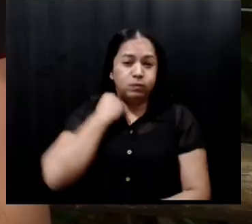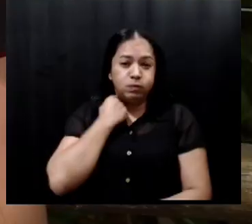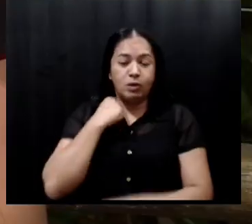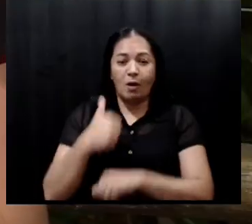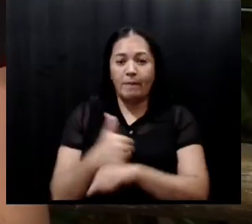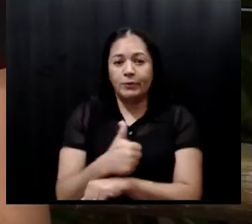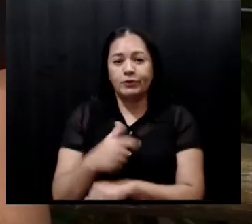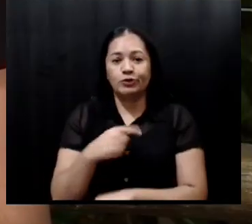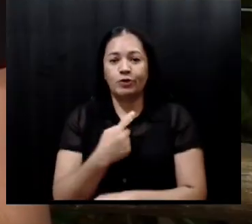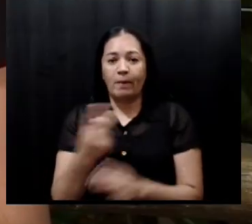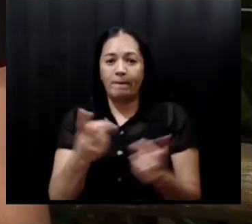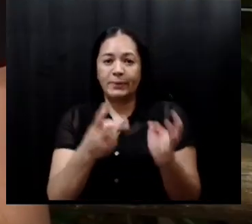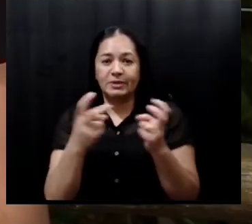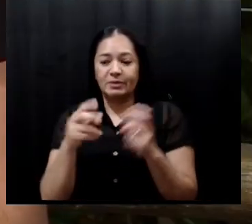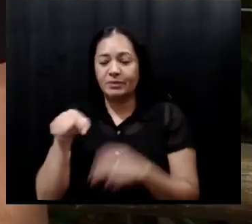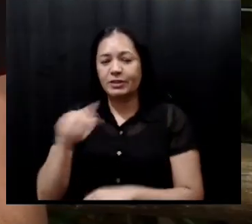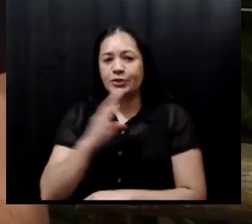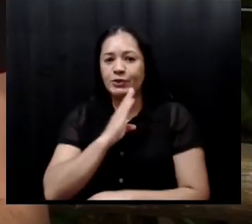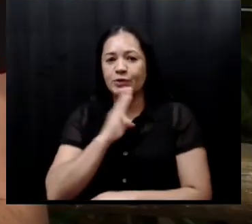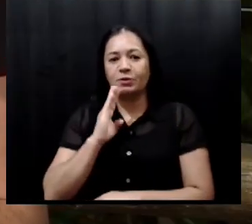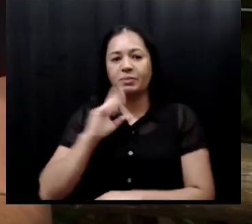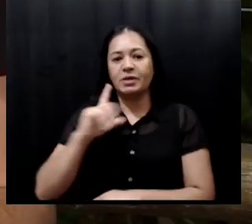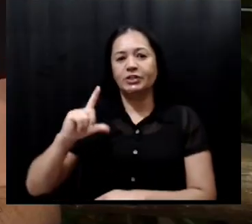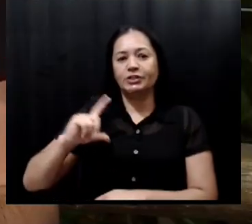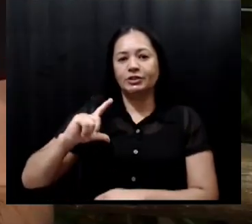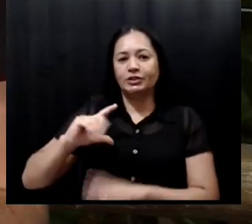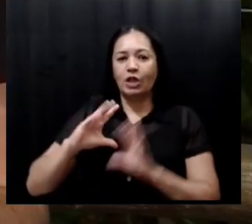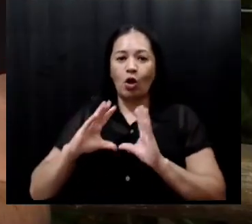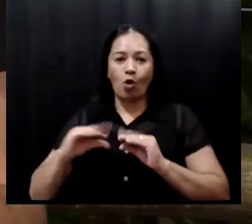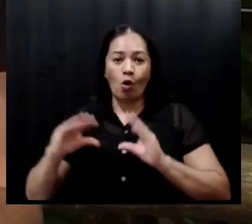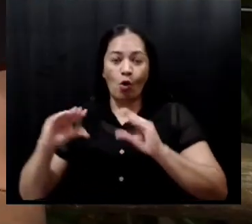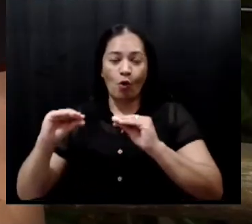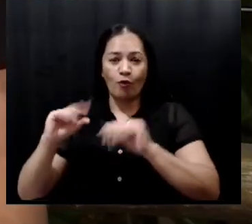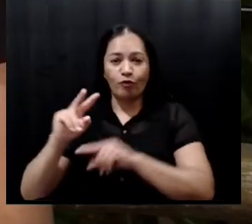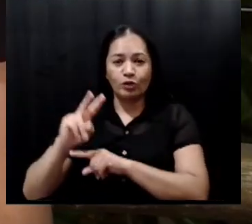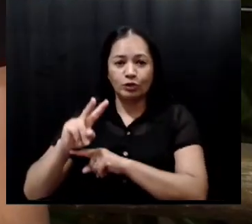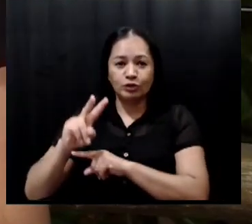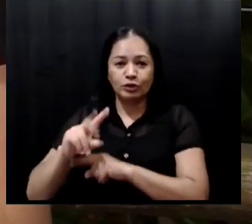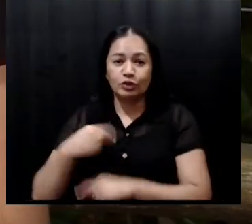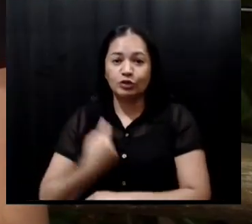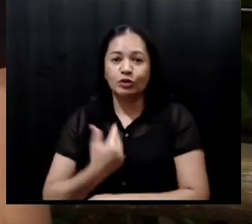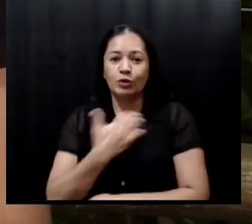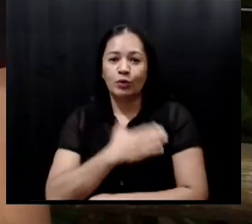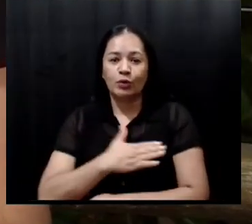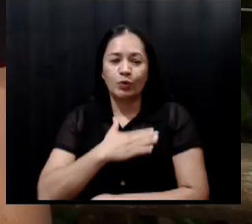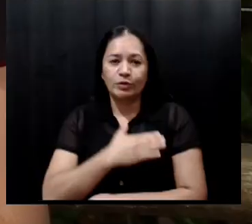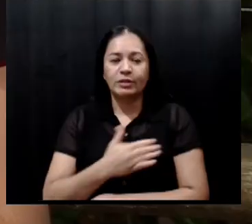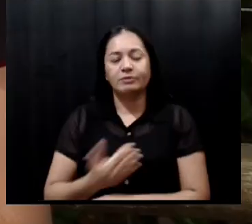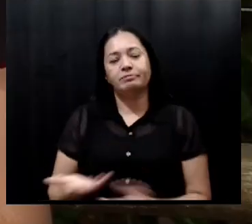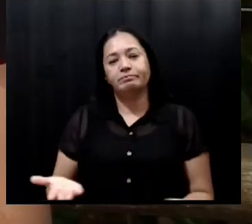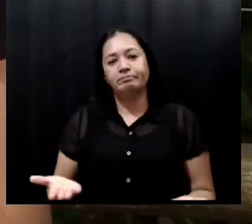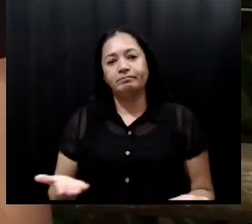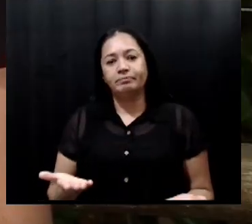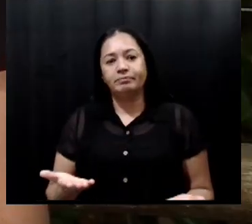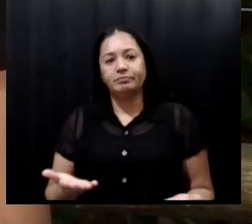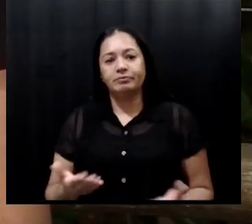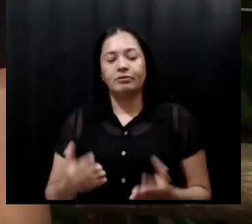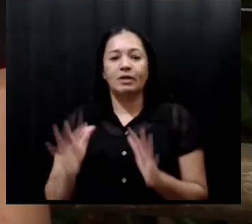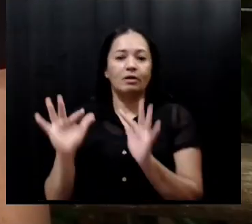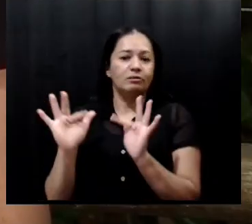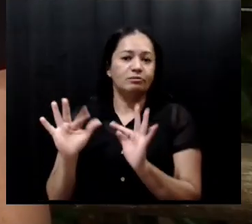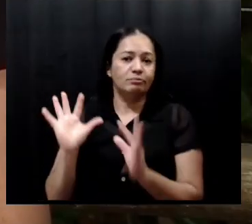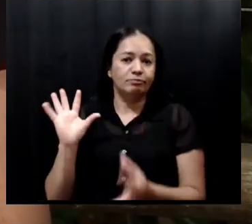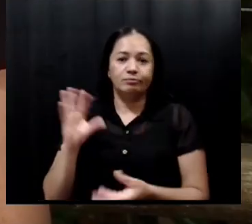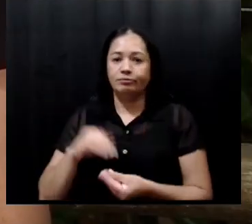um aconchego, assim, a gente tinha um ambiente de proteção, um ambiente que a gente gostava, que a gente curtia, e no final das contas, a gente estava no